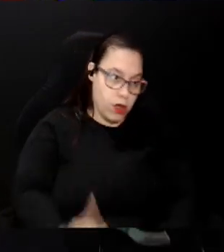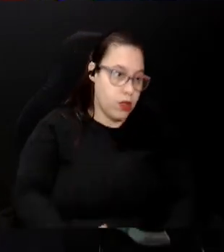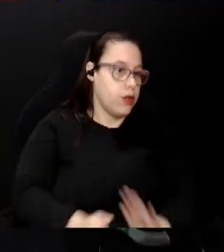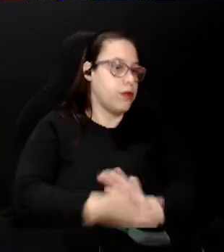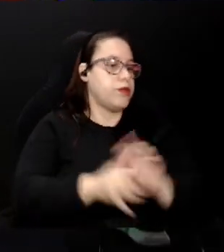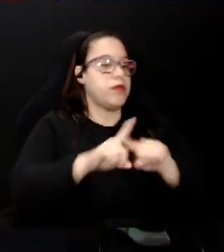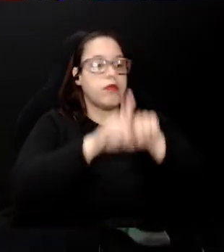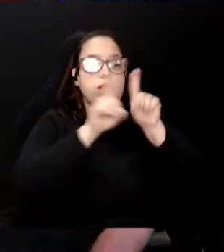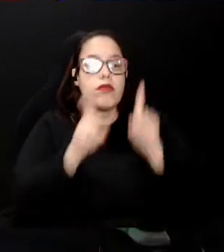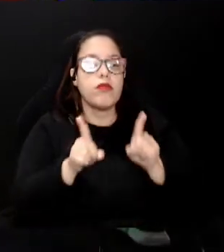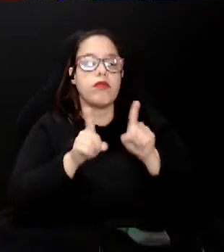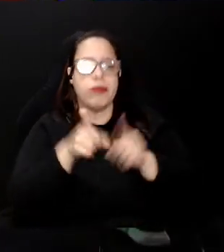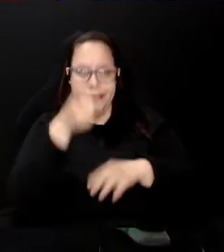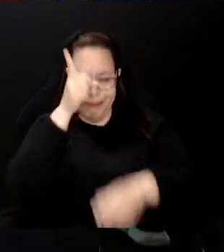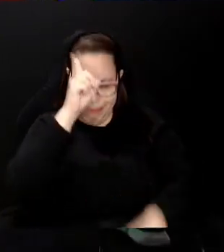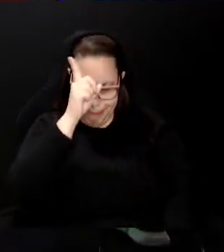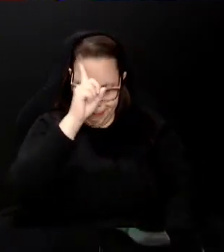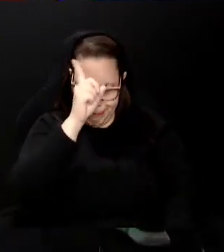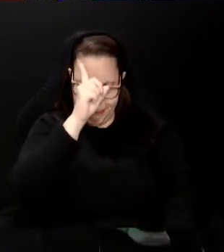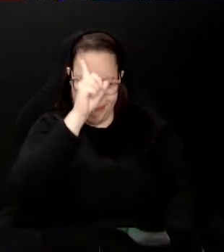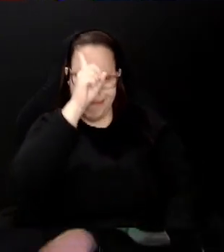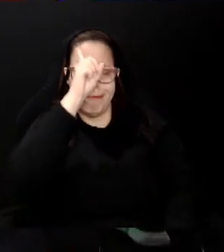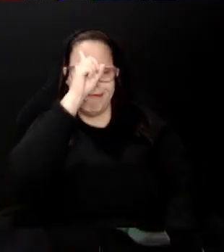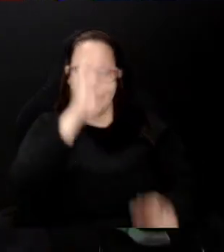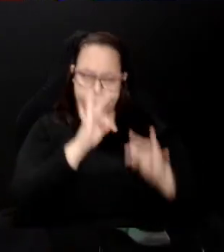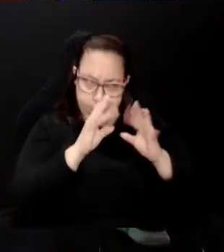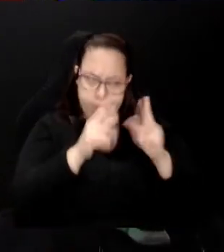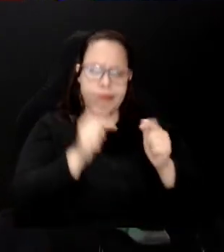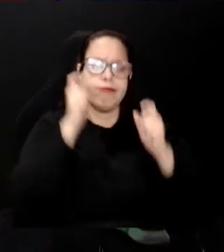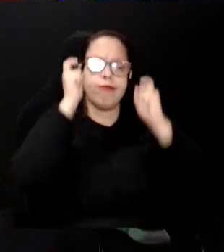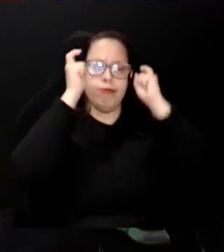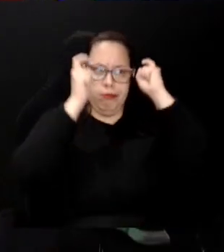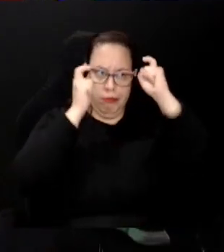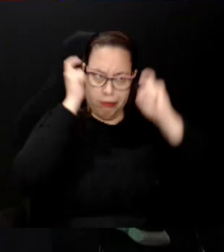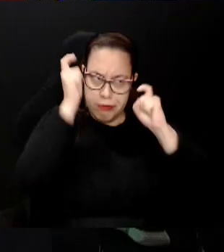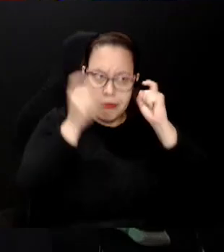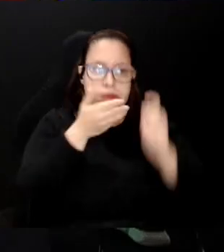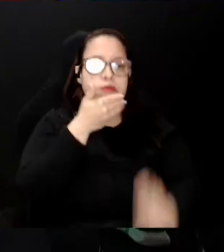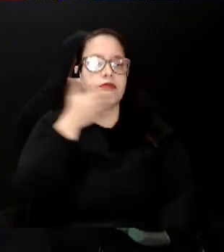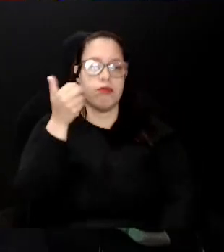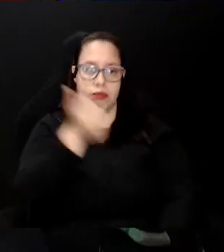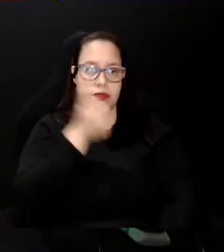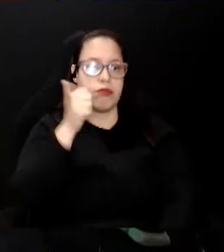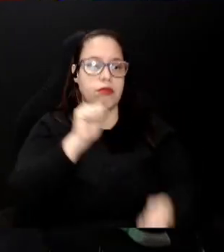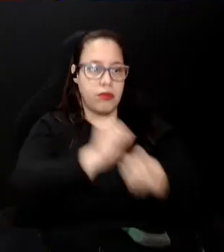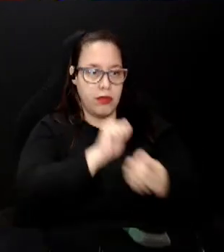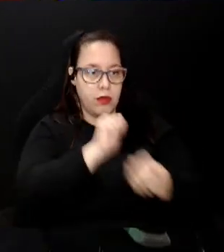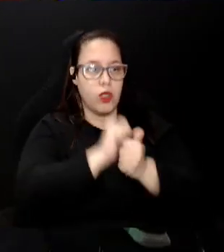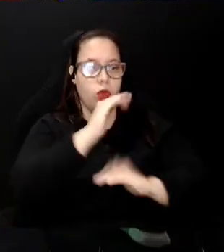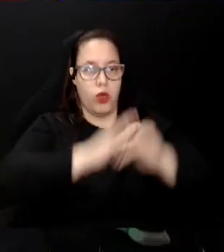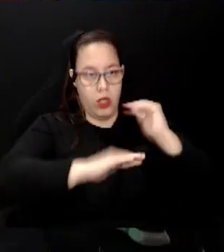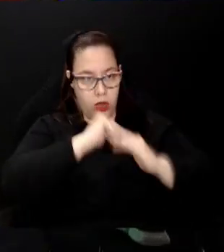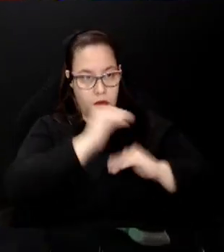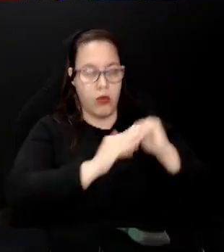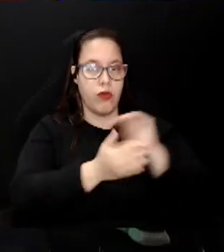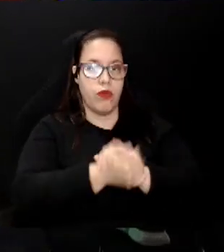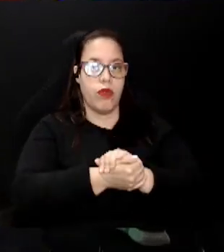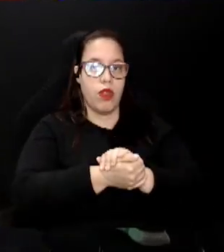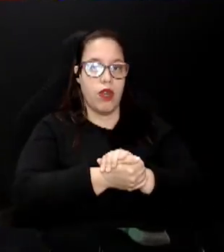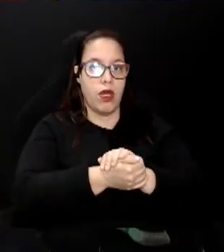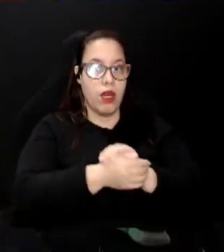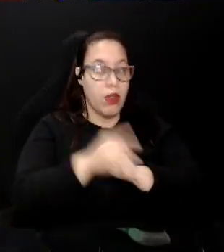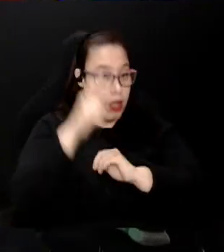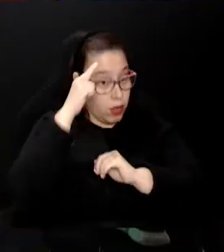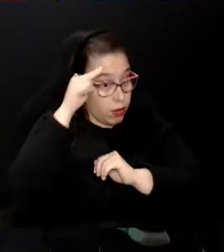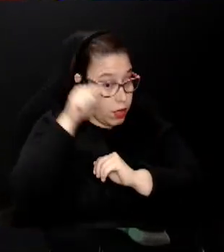dia a dia estão todos preocupados em aprimorar a qualidade do serviço. Na ponta, a gente vai fazer